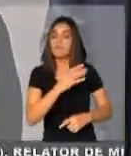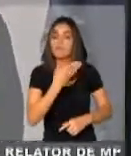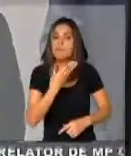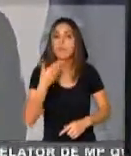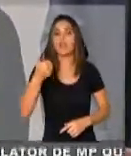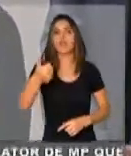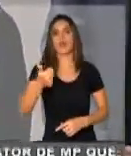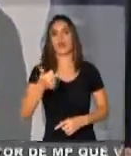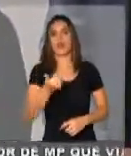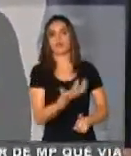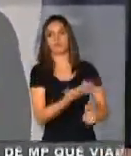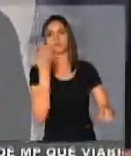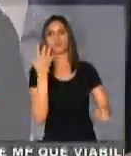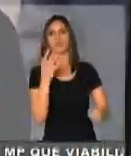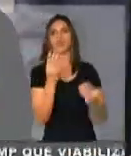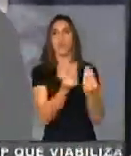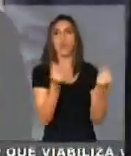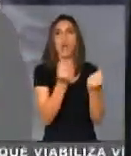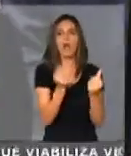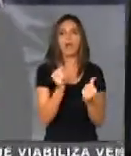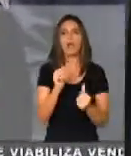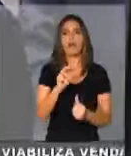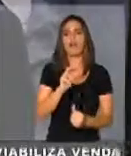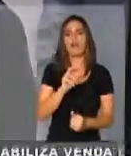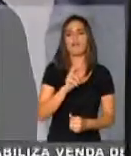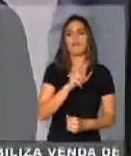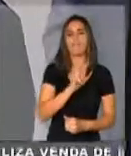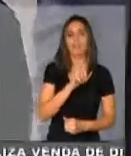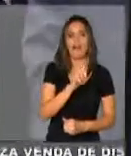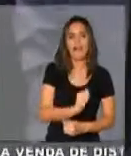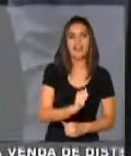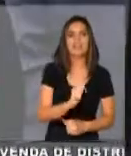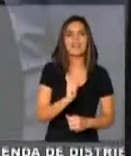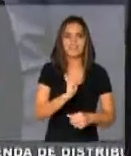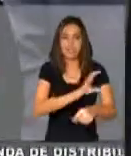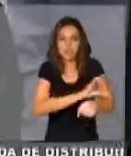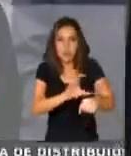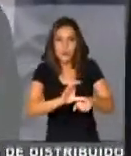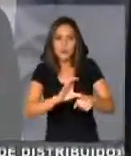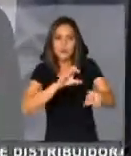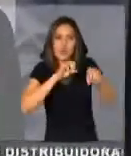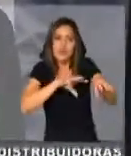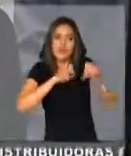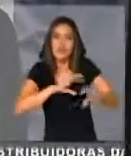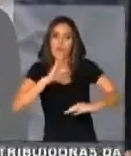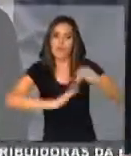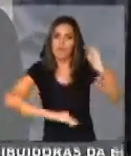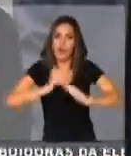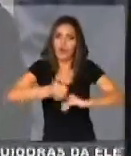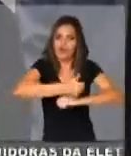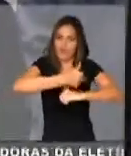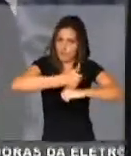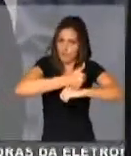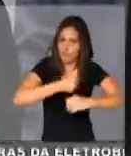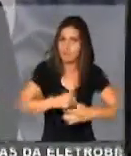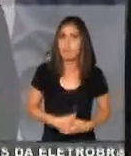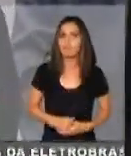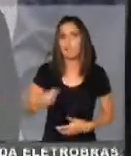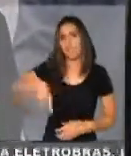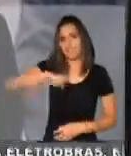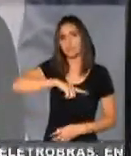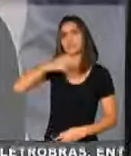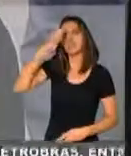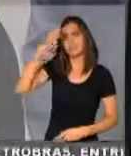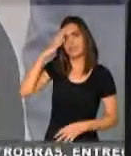a qualidade da oferta de educação profissional. Sobretudo, nós somos sabedores que o